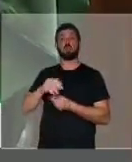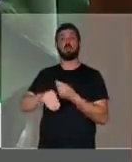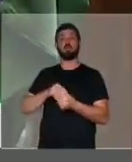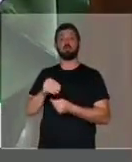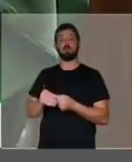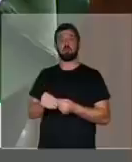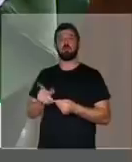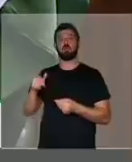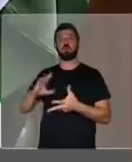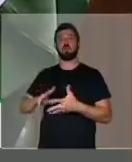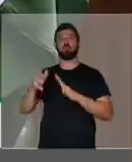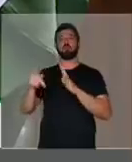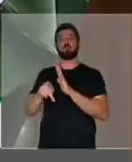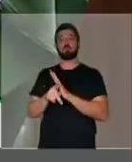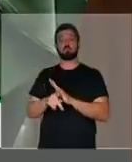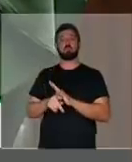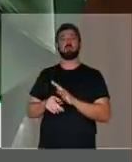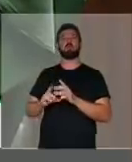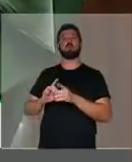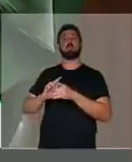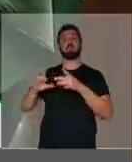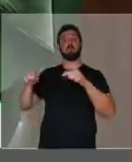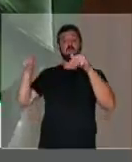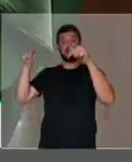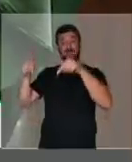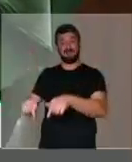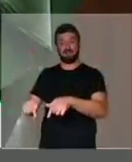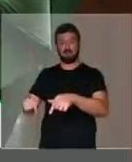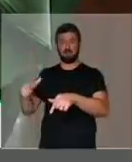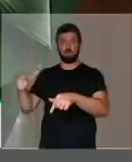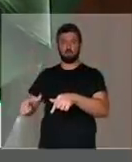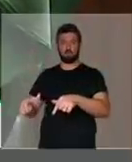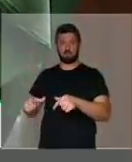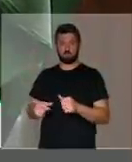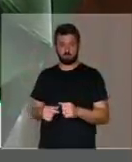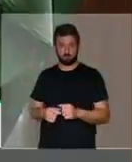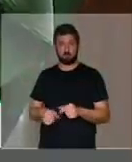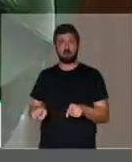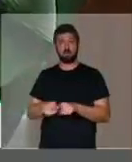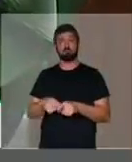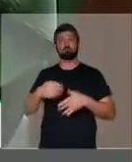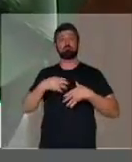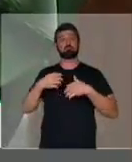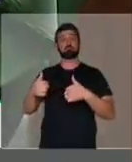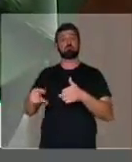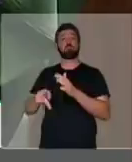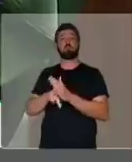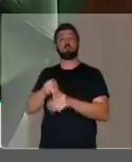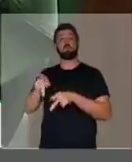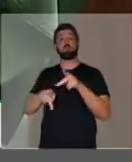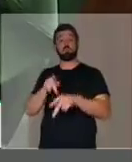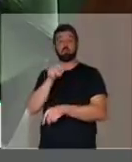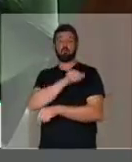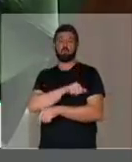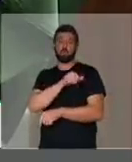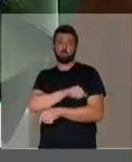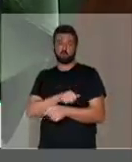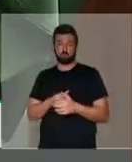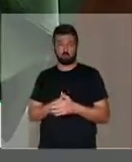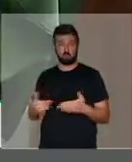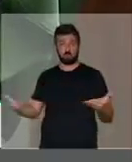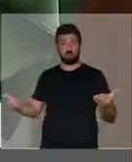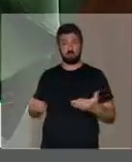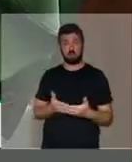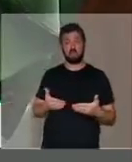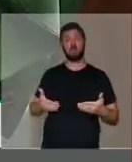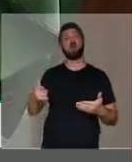é a reestruturação da normalidade democrática naquela unidade federada e ao bem-estar da população fluminense, que atualmente se